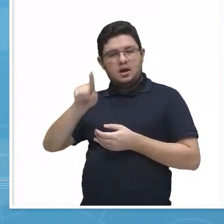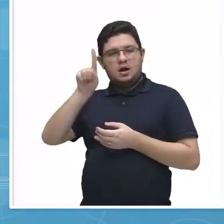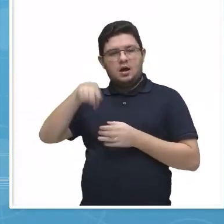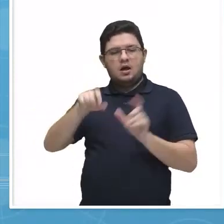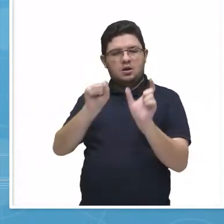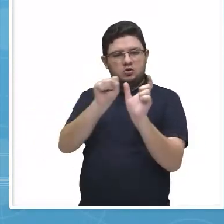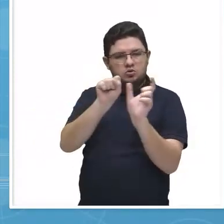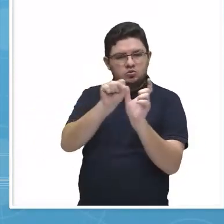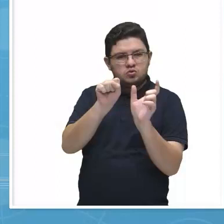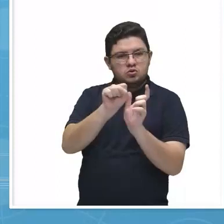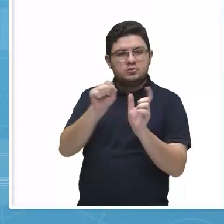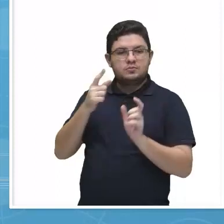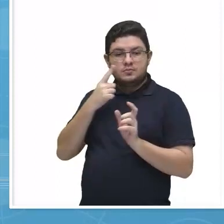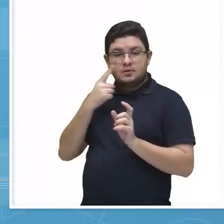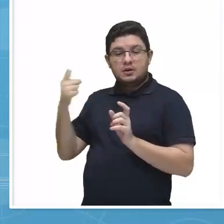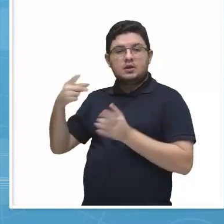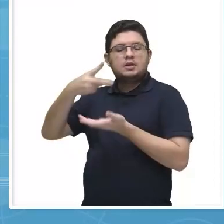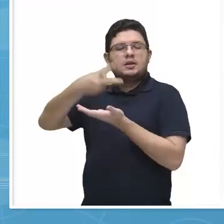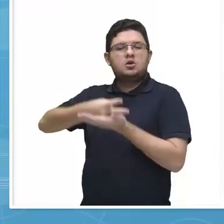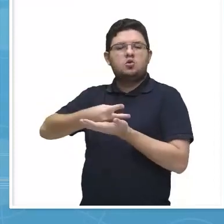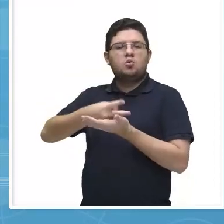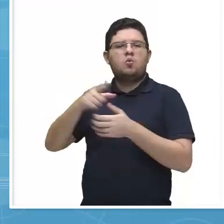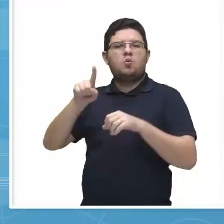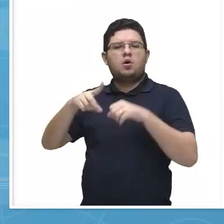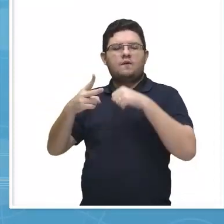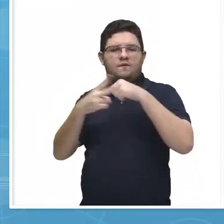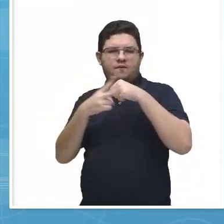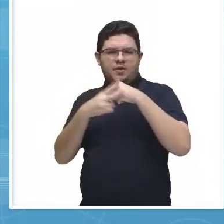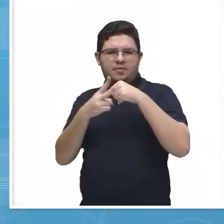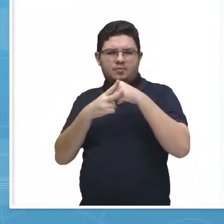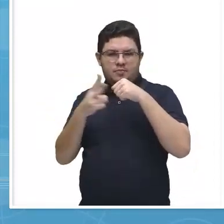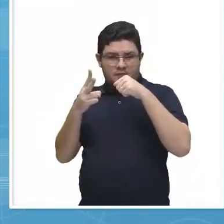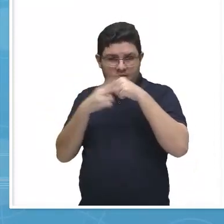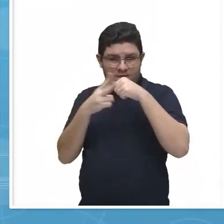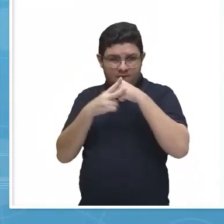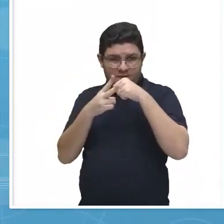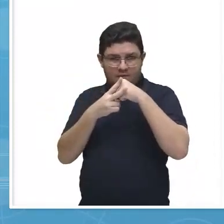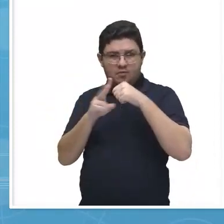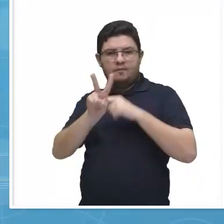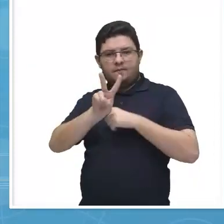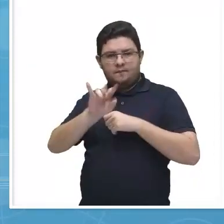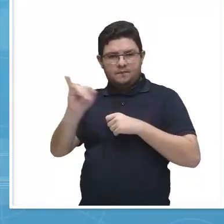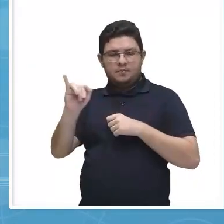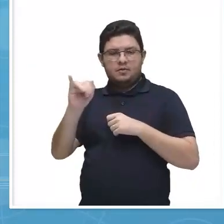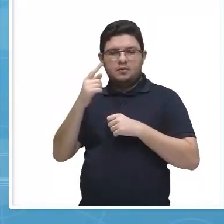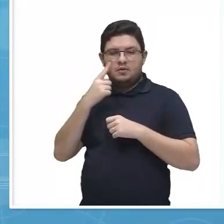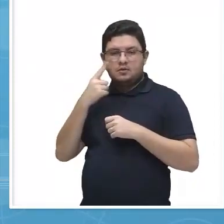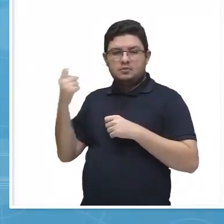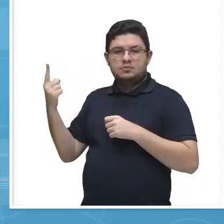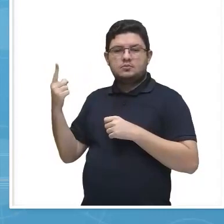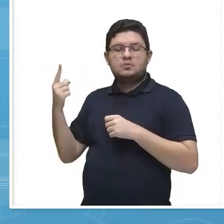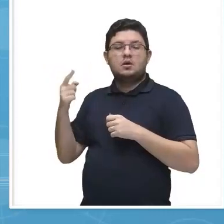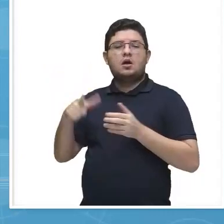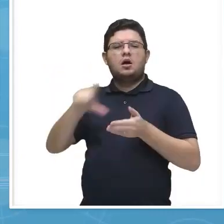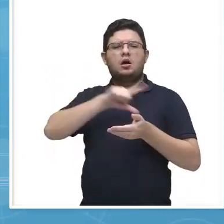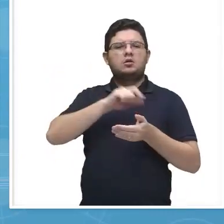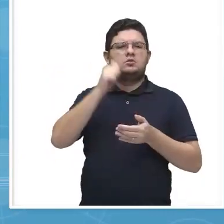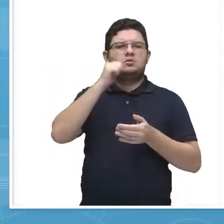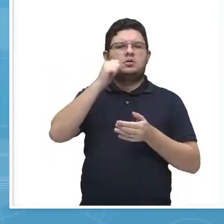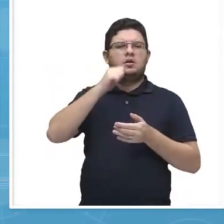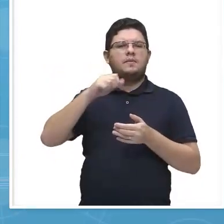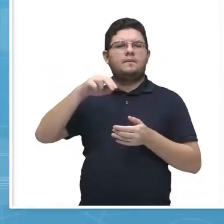quê? Maria deitou. Veja, eu entendo. Maria estava ou sentada ou de pé e deitou. Certo?